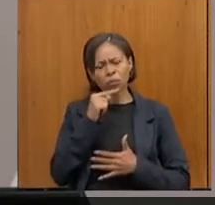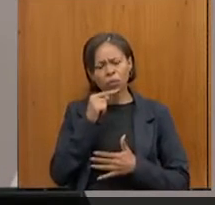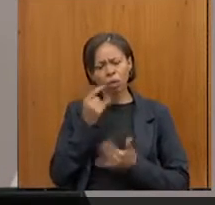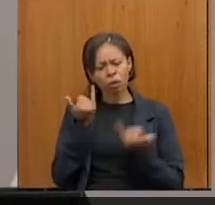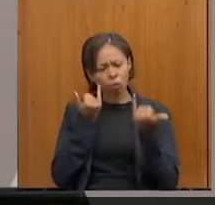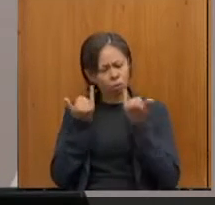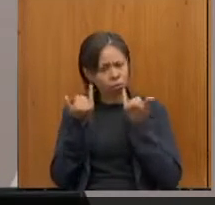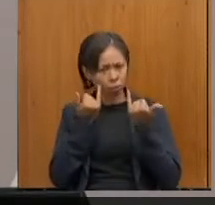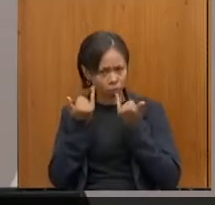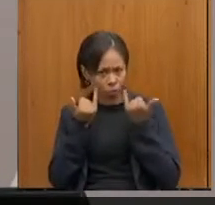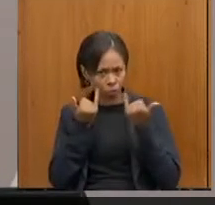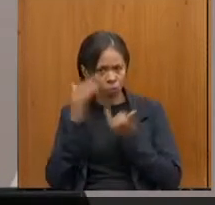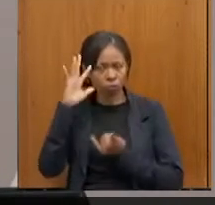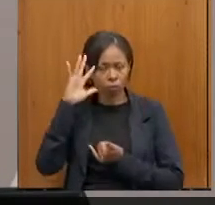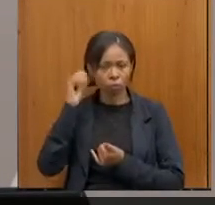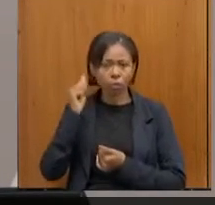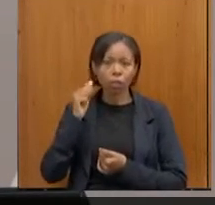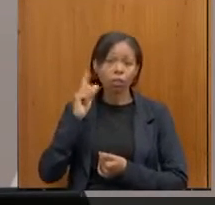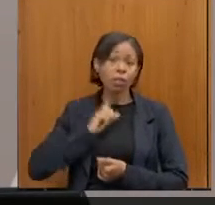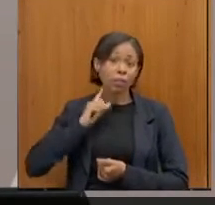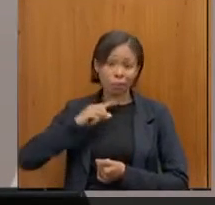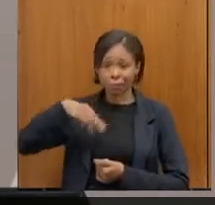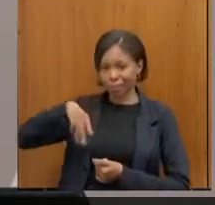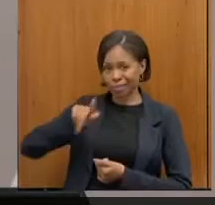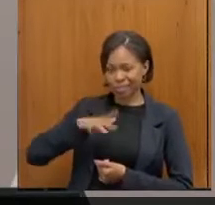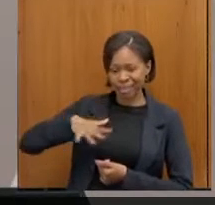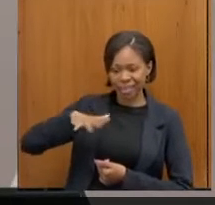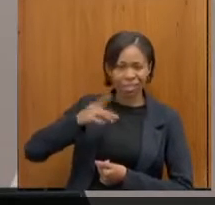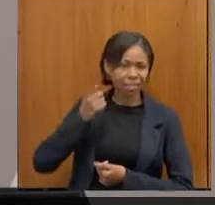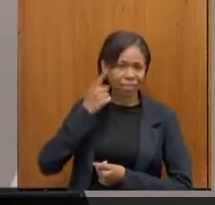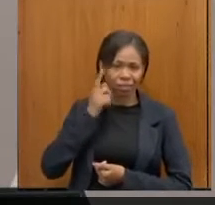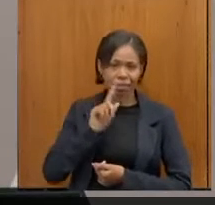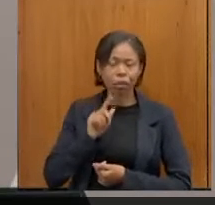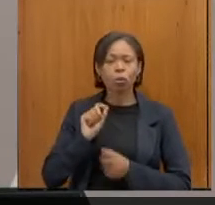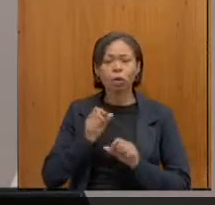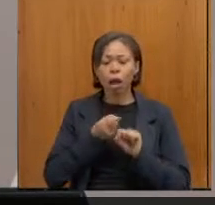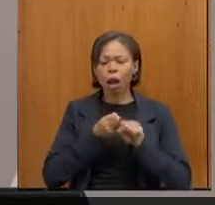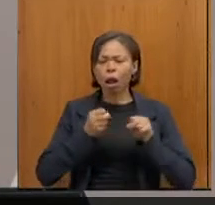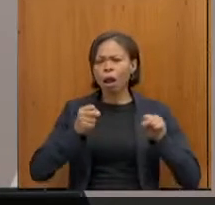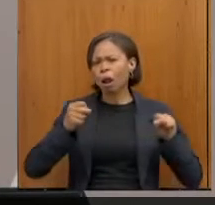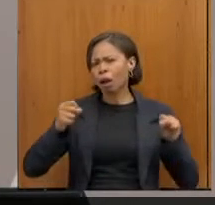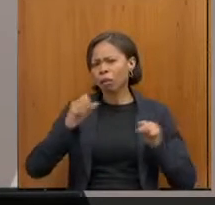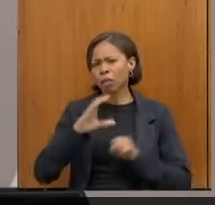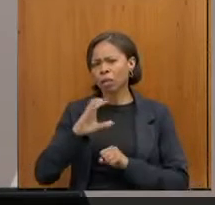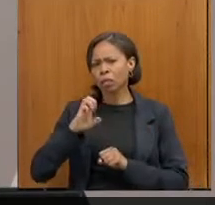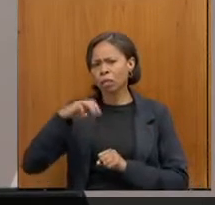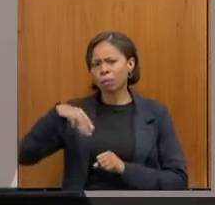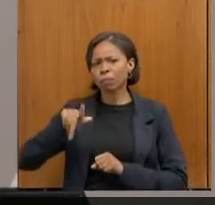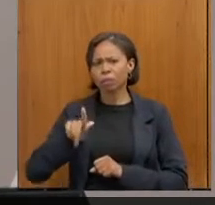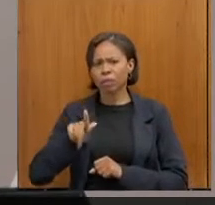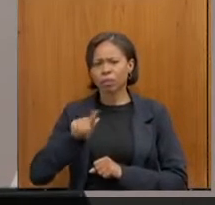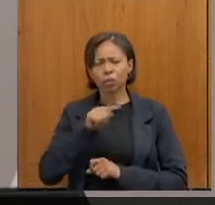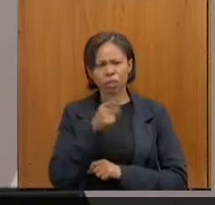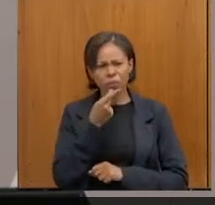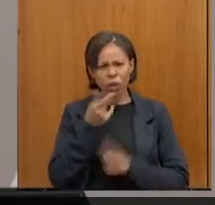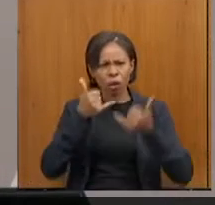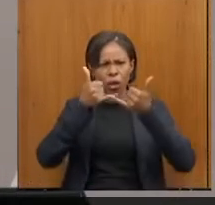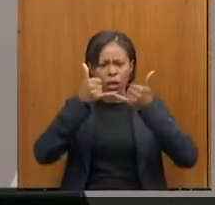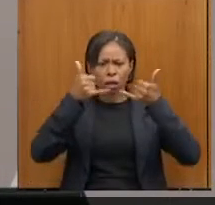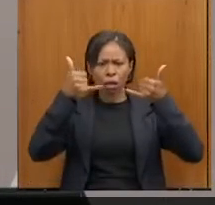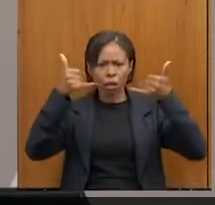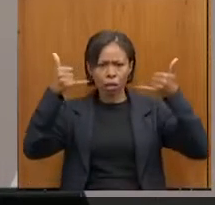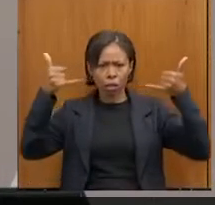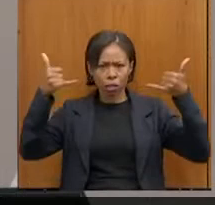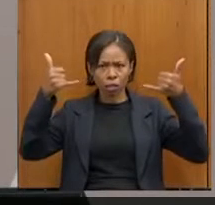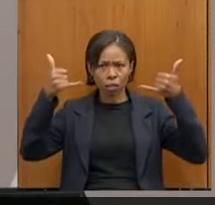que os mineiros não talvez não conheço a extensão da Cemig só me engano o senhor disse que as linhas da